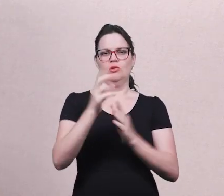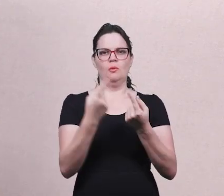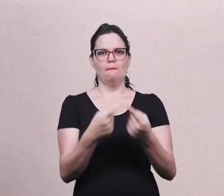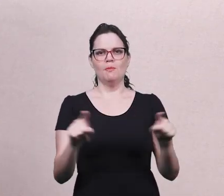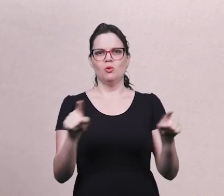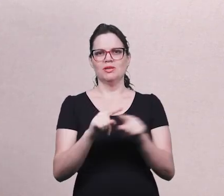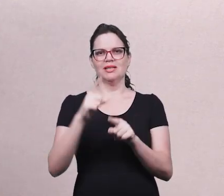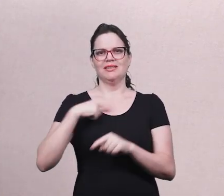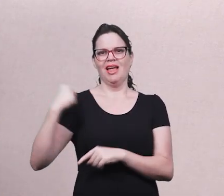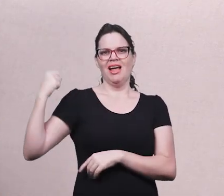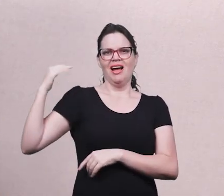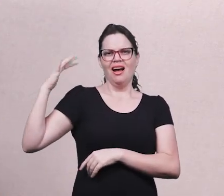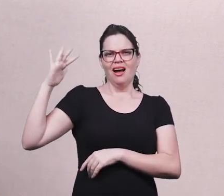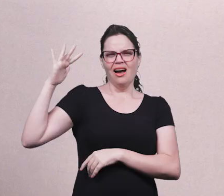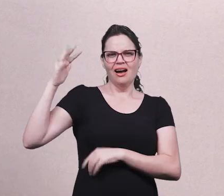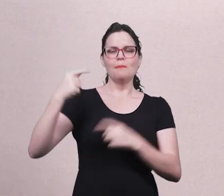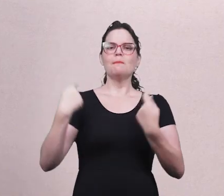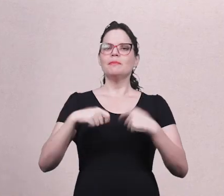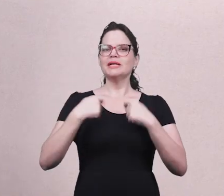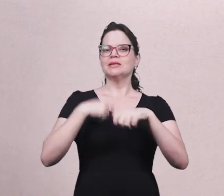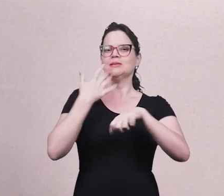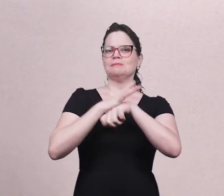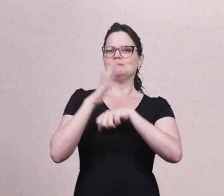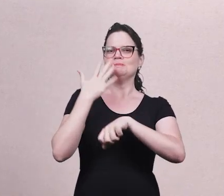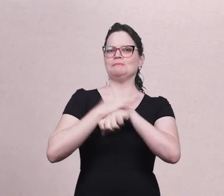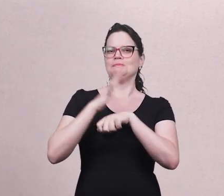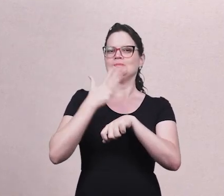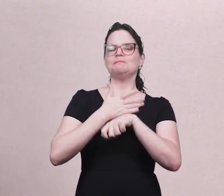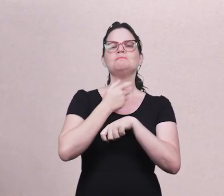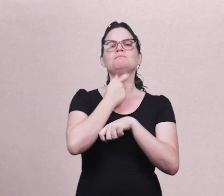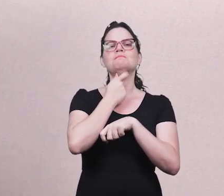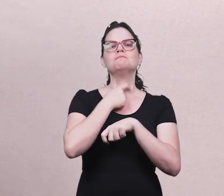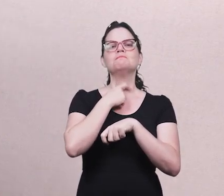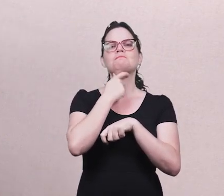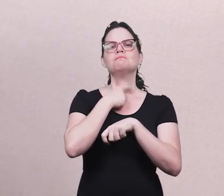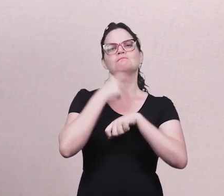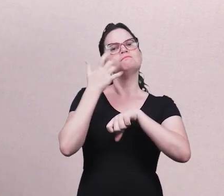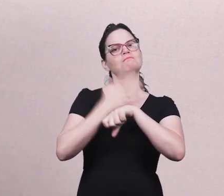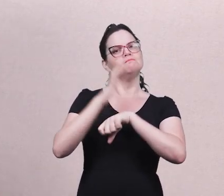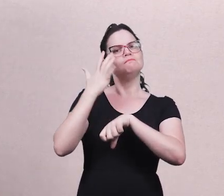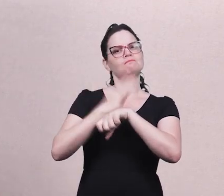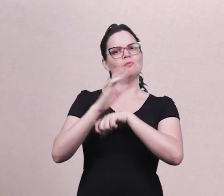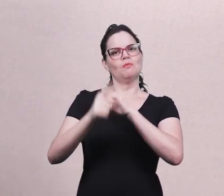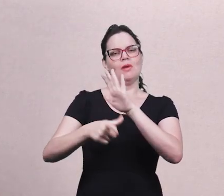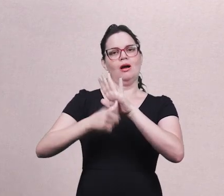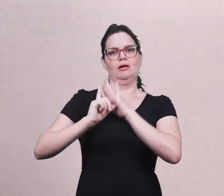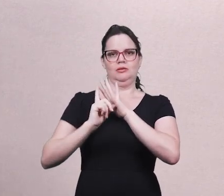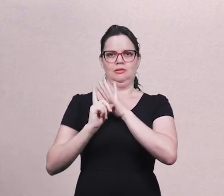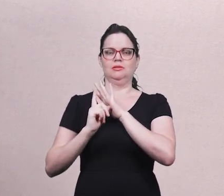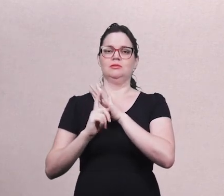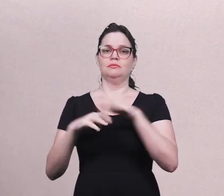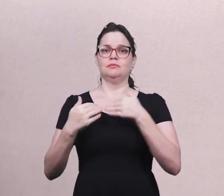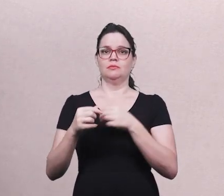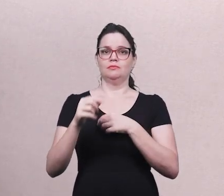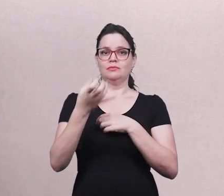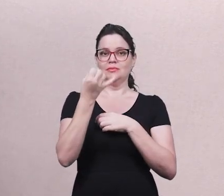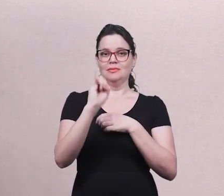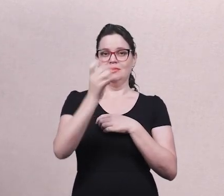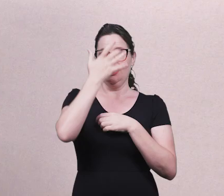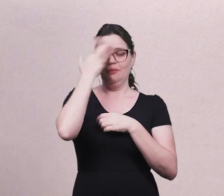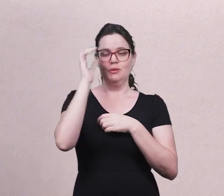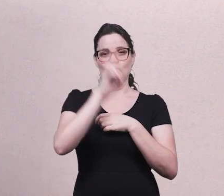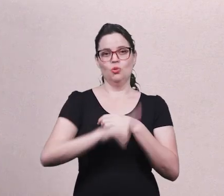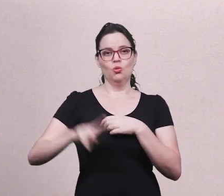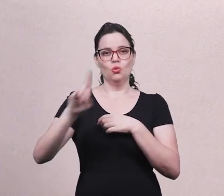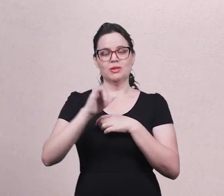atingir notas agudas. Ele precisa estar preparado para isso, é um aquecimento. Então, para que o profissional da voz,